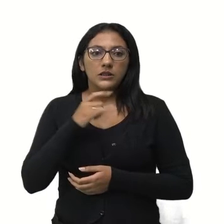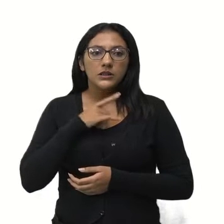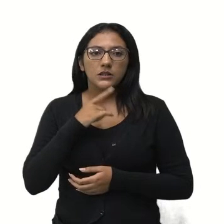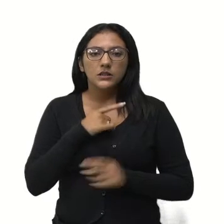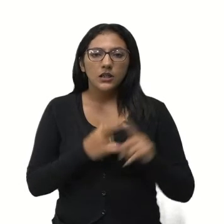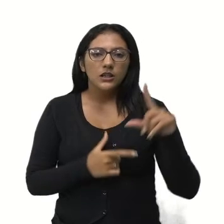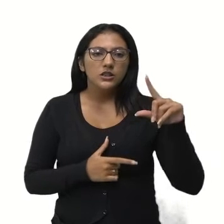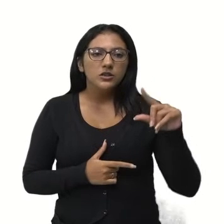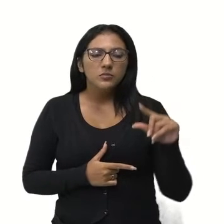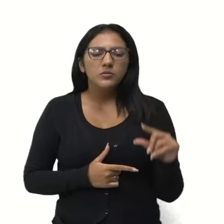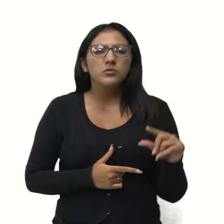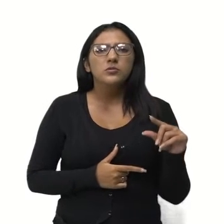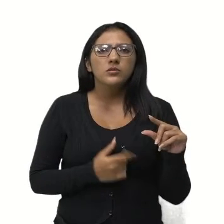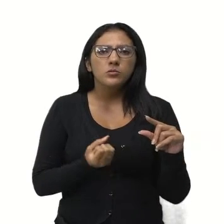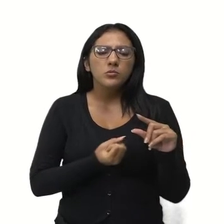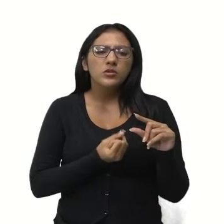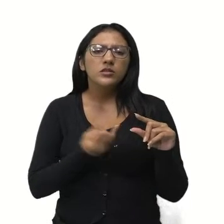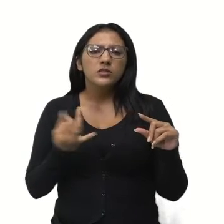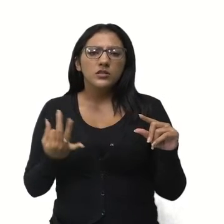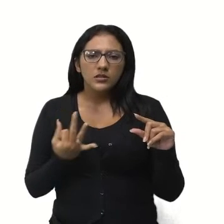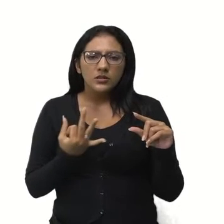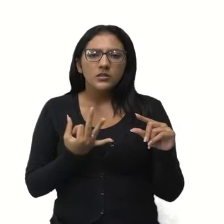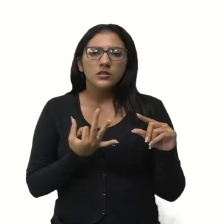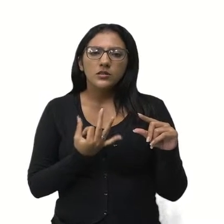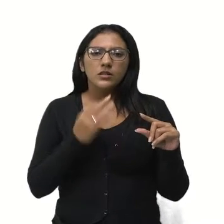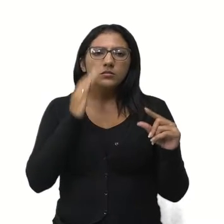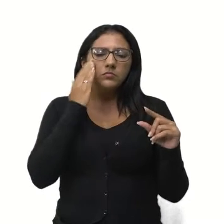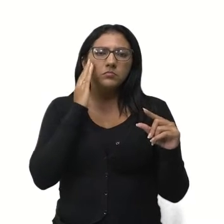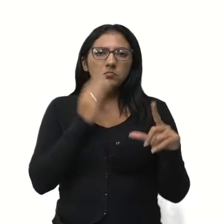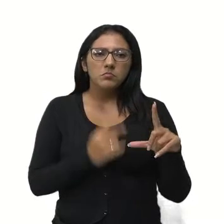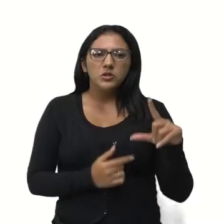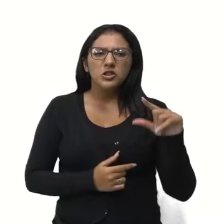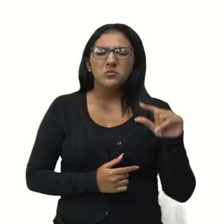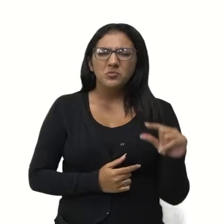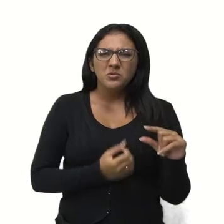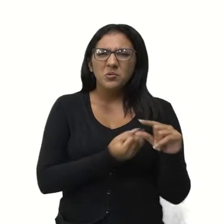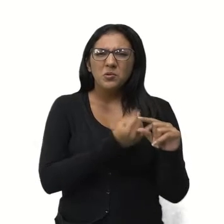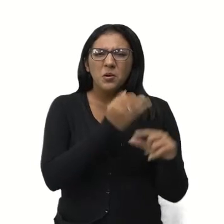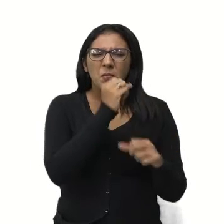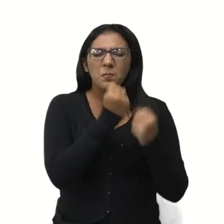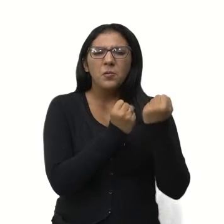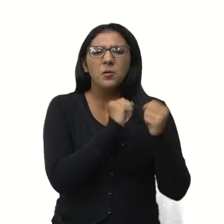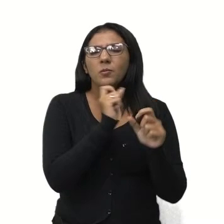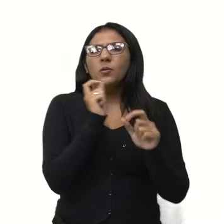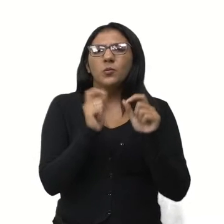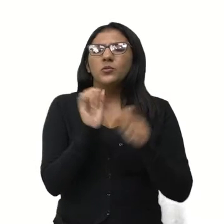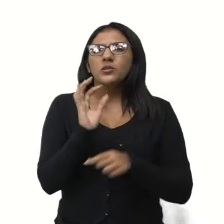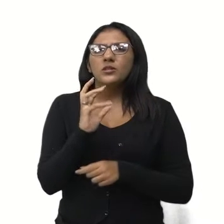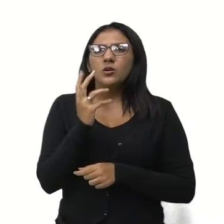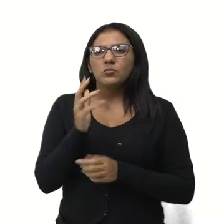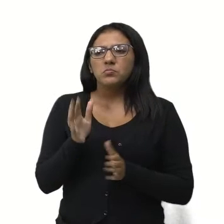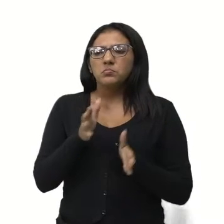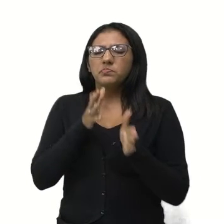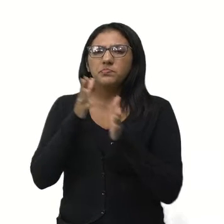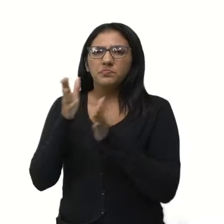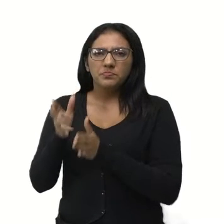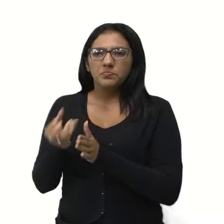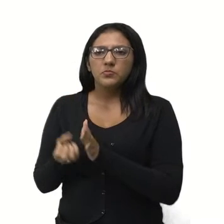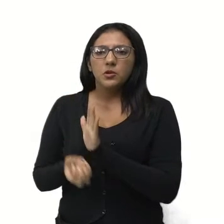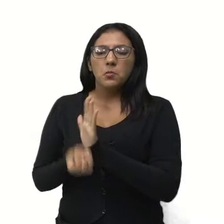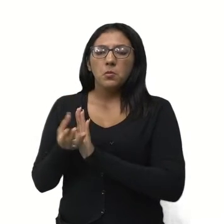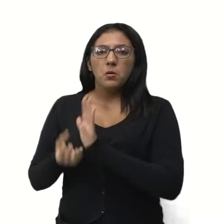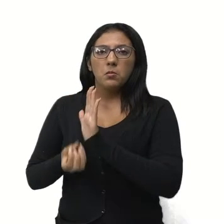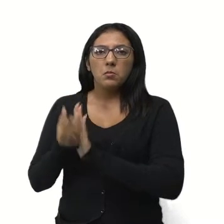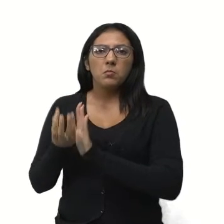diminuição na quantidade de máquinas, o que vai acontecer consequentemente